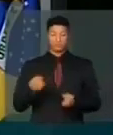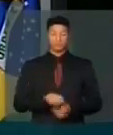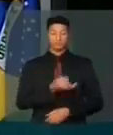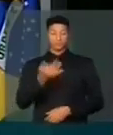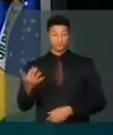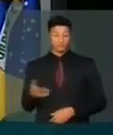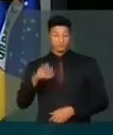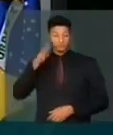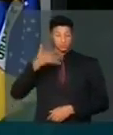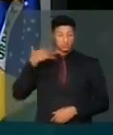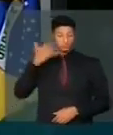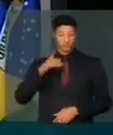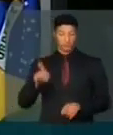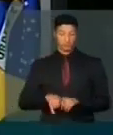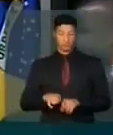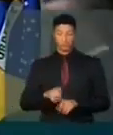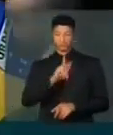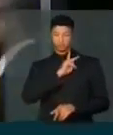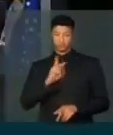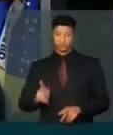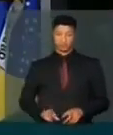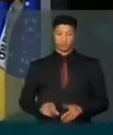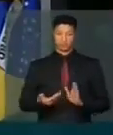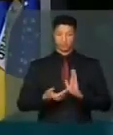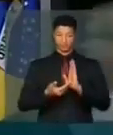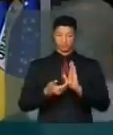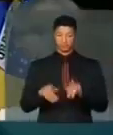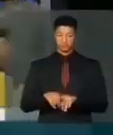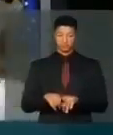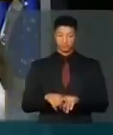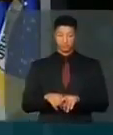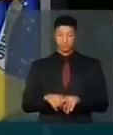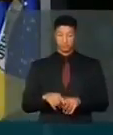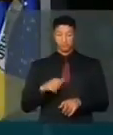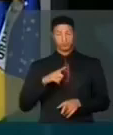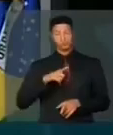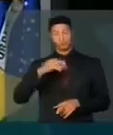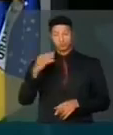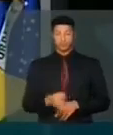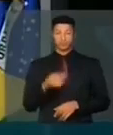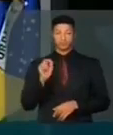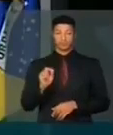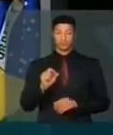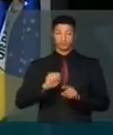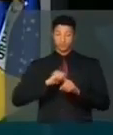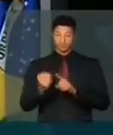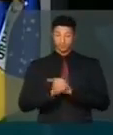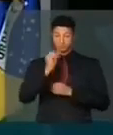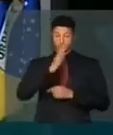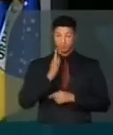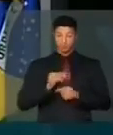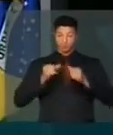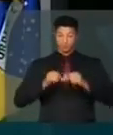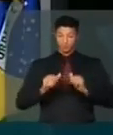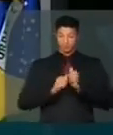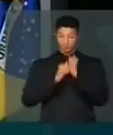enquanto parlamentar, enquanto presidente desta casa, e eu tenho certeza que a sociedade brasileira está